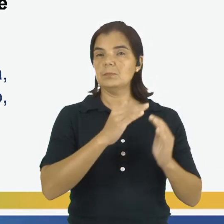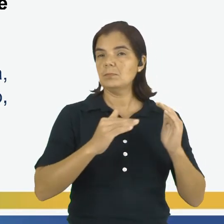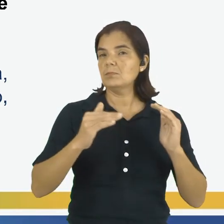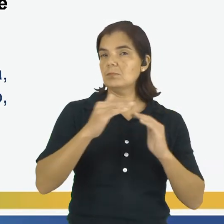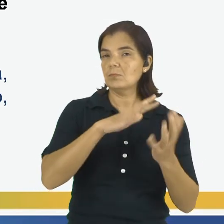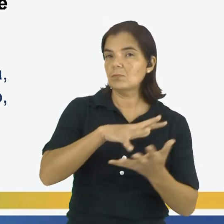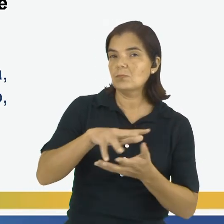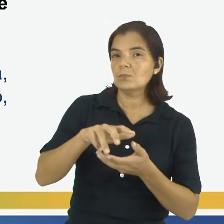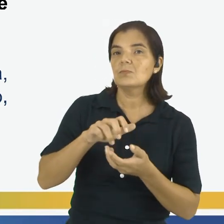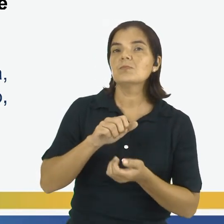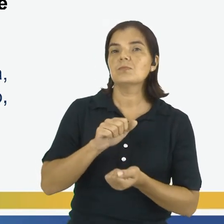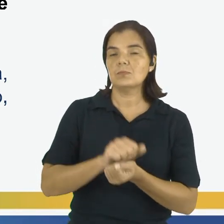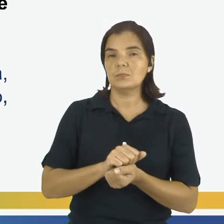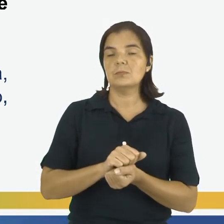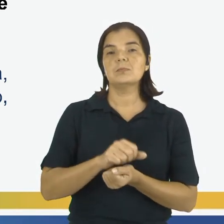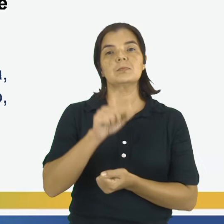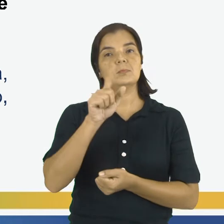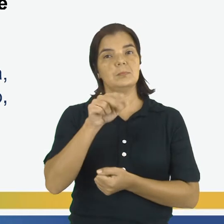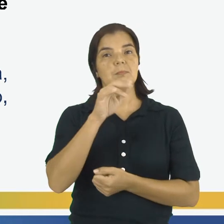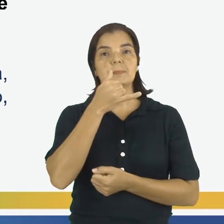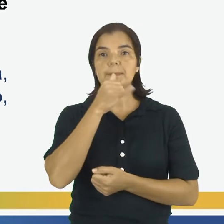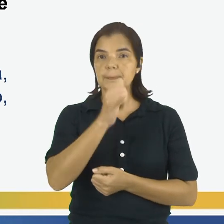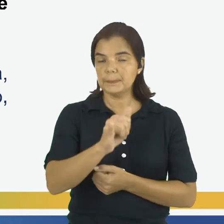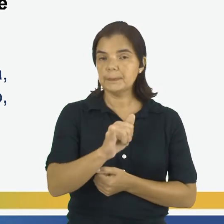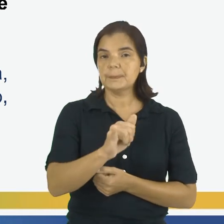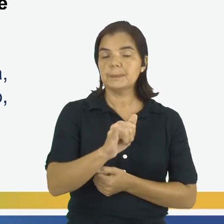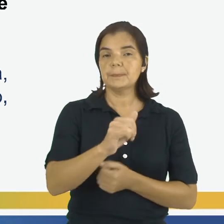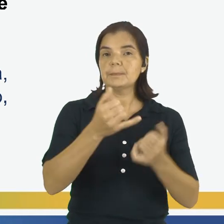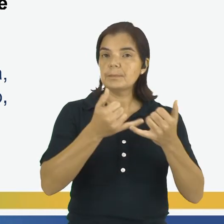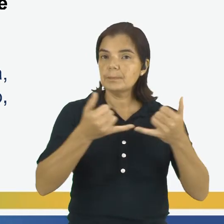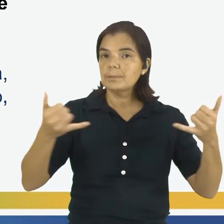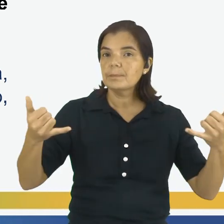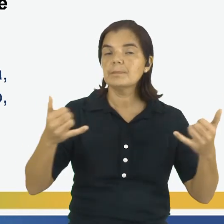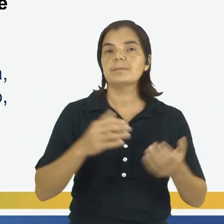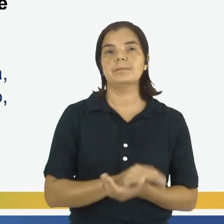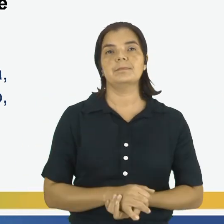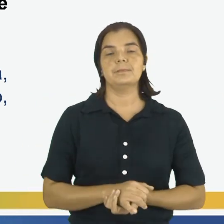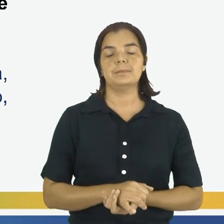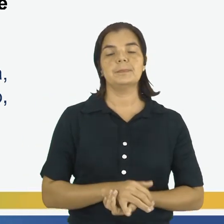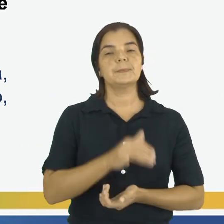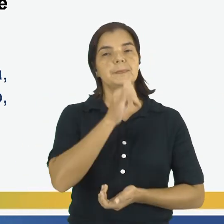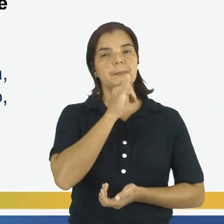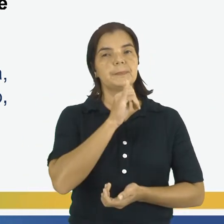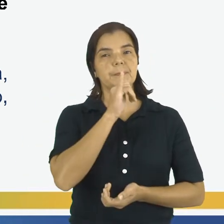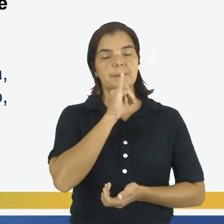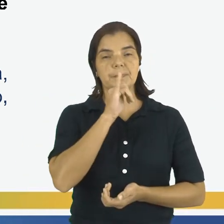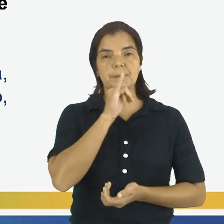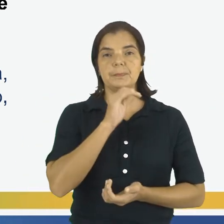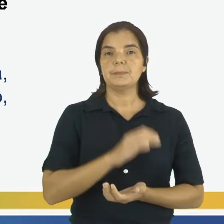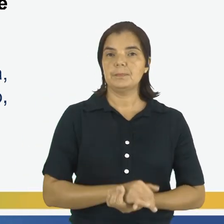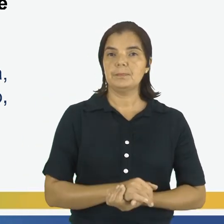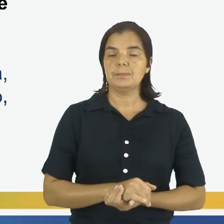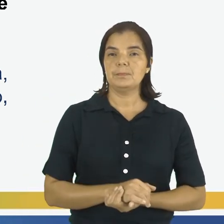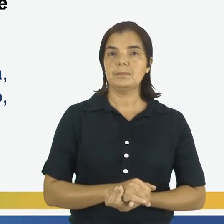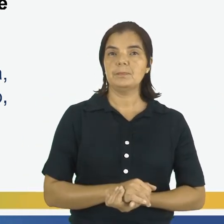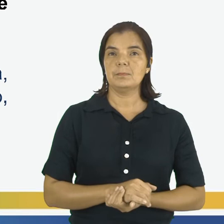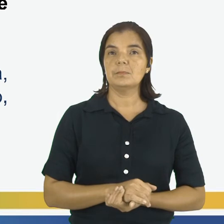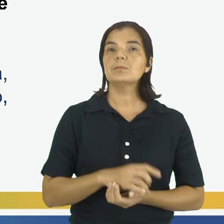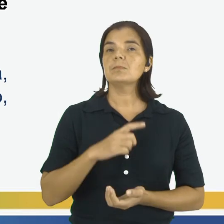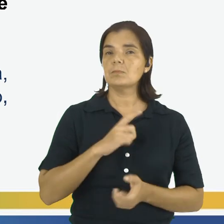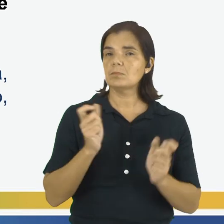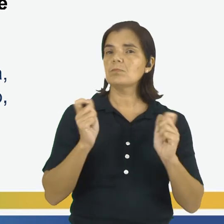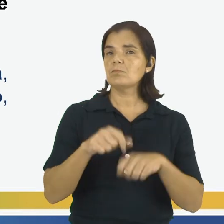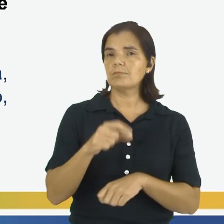do mundo utiliza, é a energia elétrica. E como exemplos aí de eletrodomésticos que